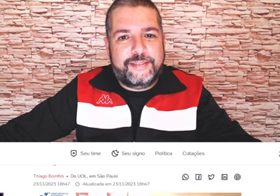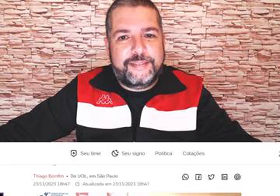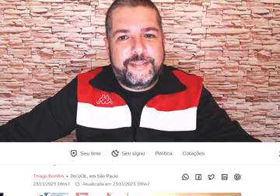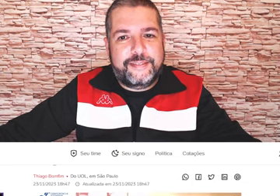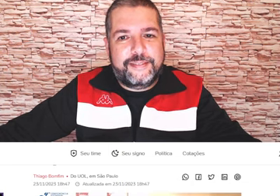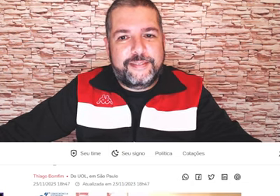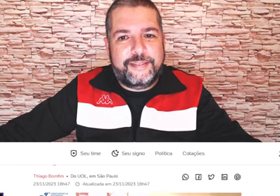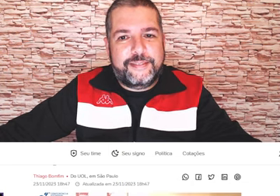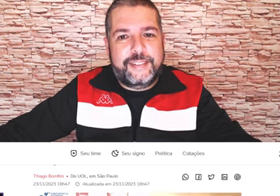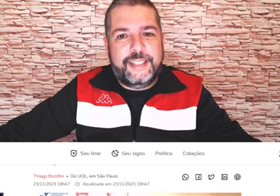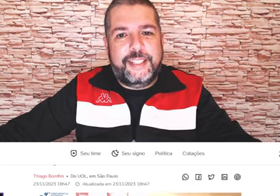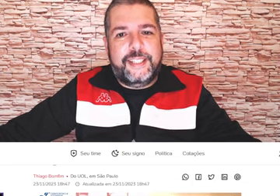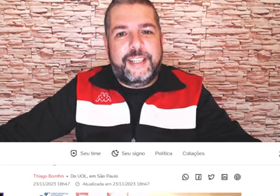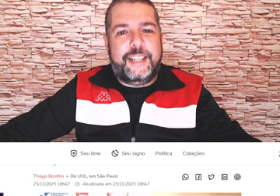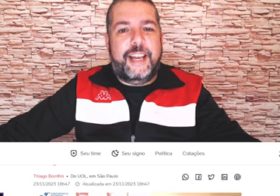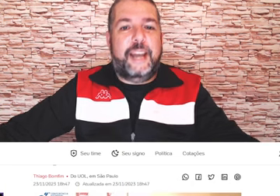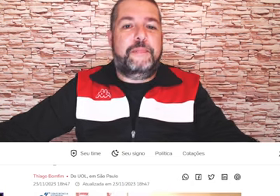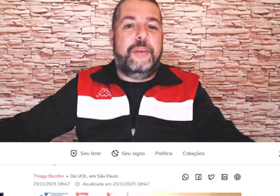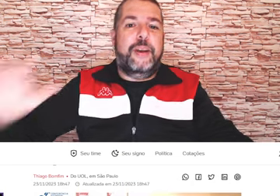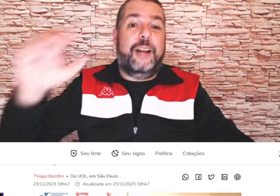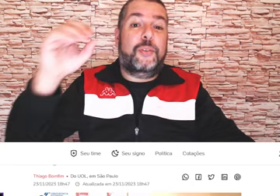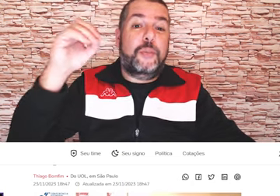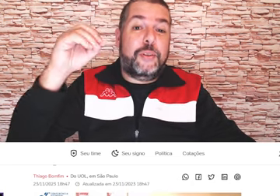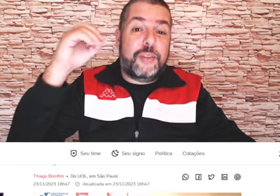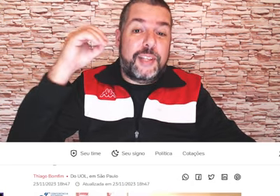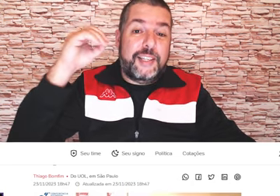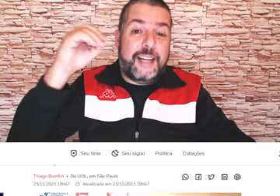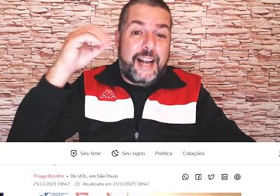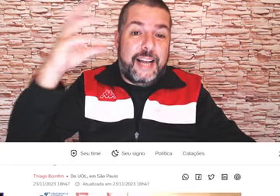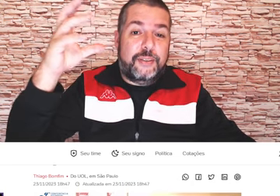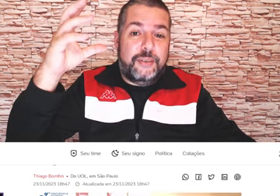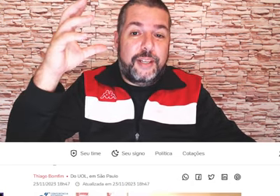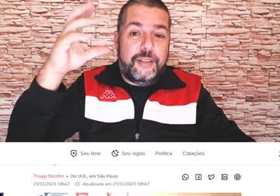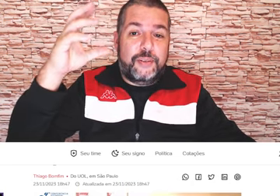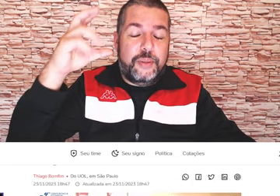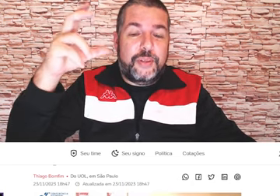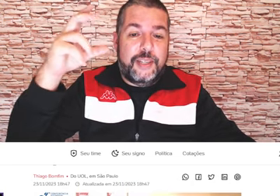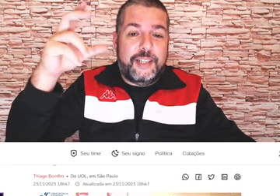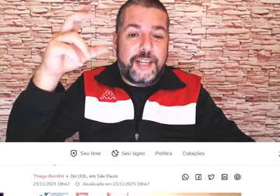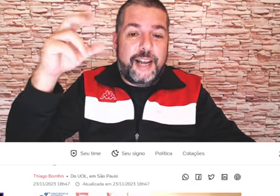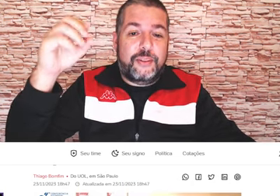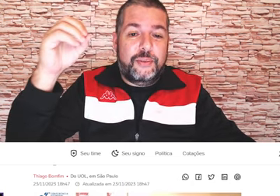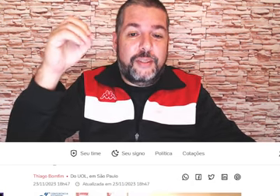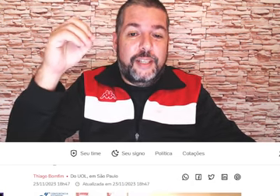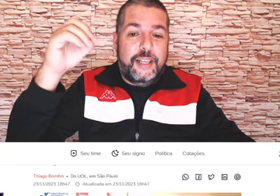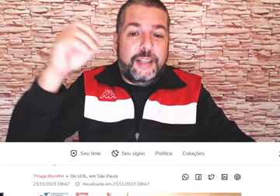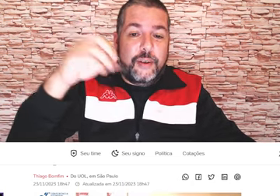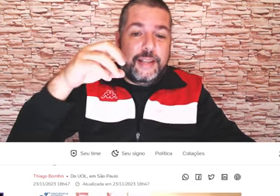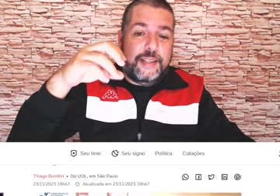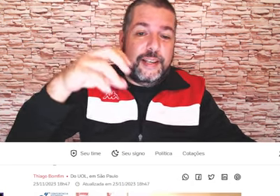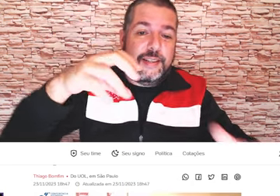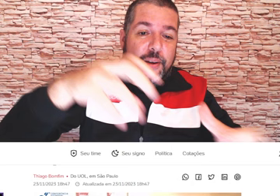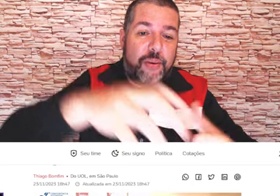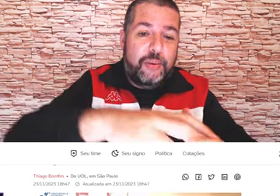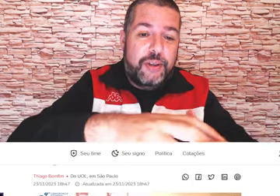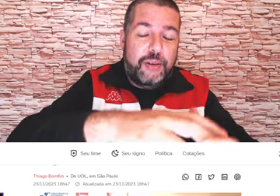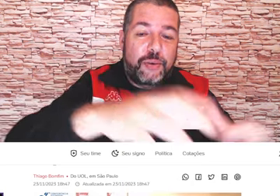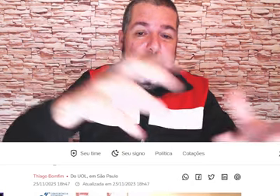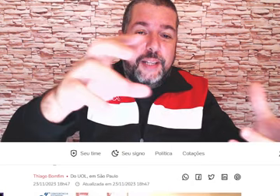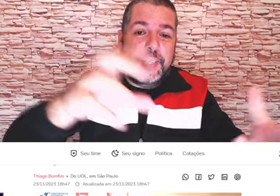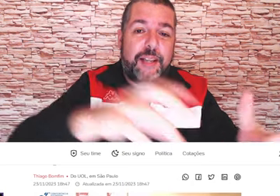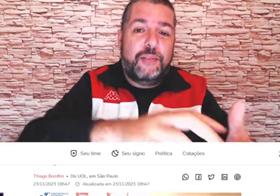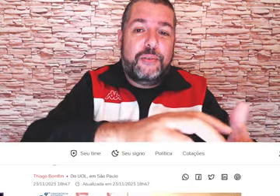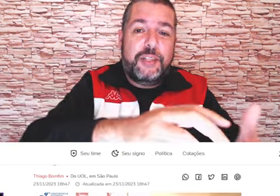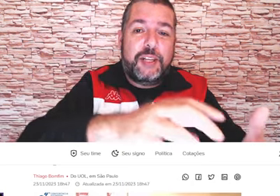não aprendam nada. E aí, primeiro, a turma do sindicato, né? A turma do sindicato, então quer dizer, são